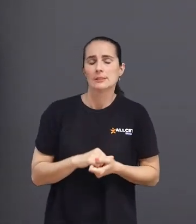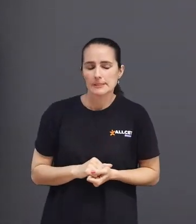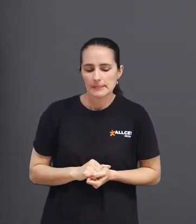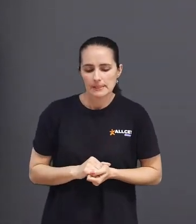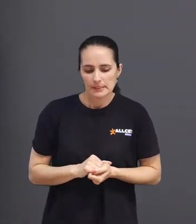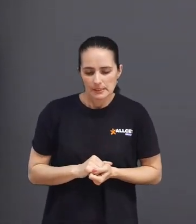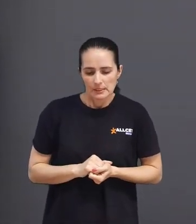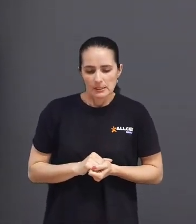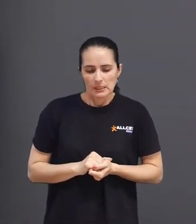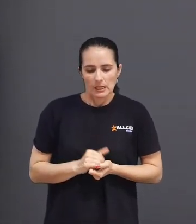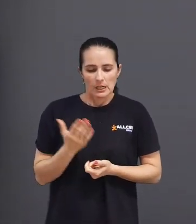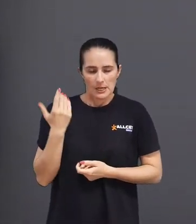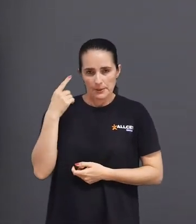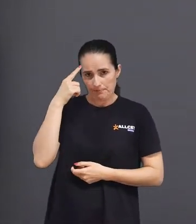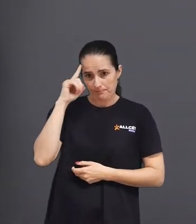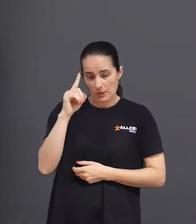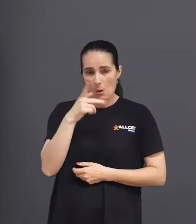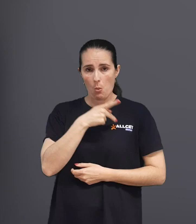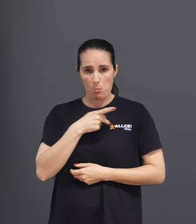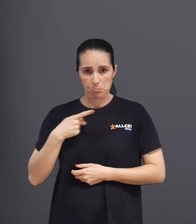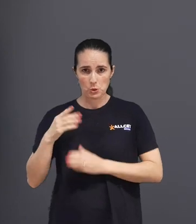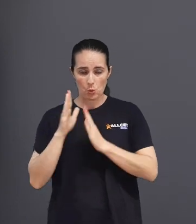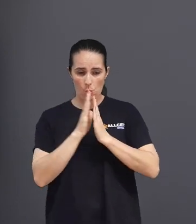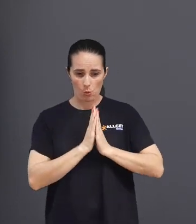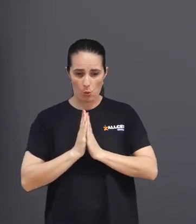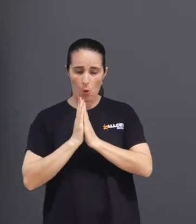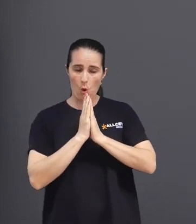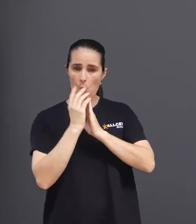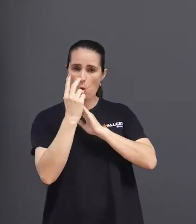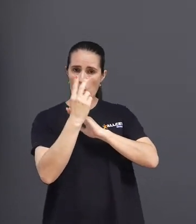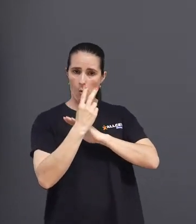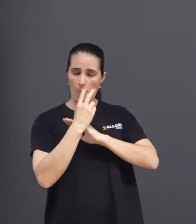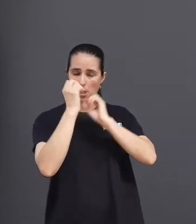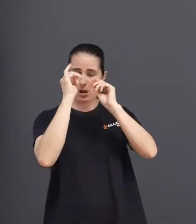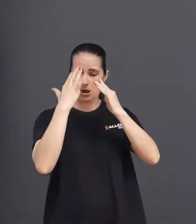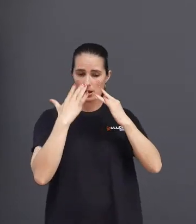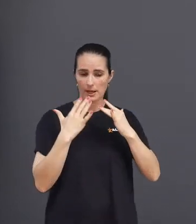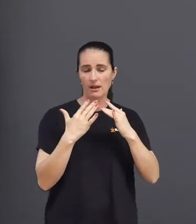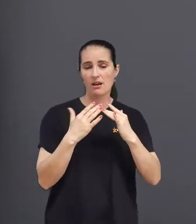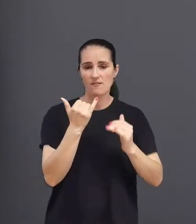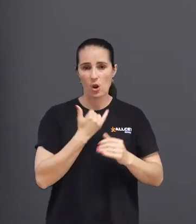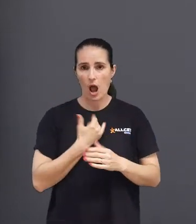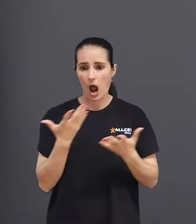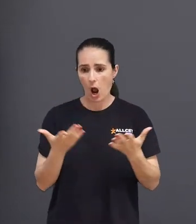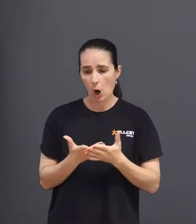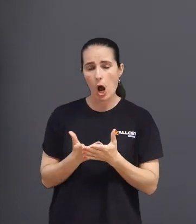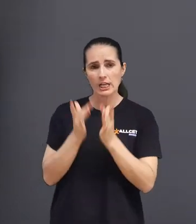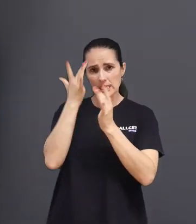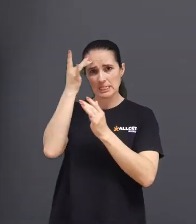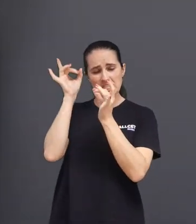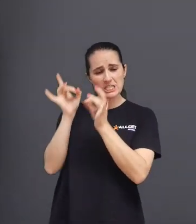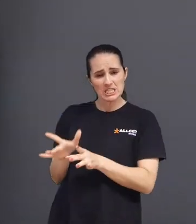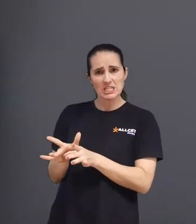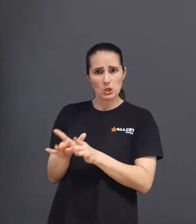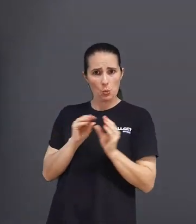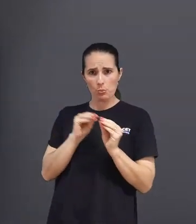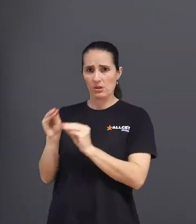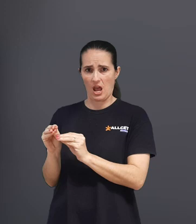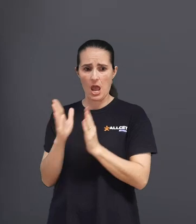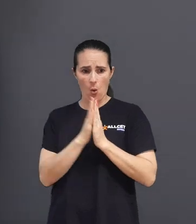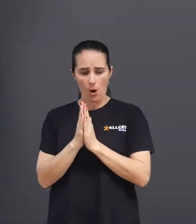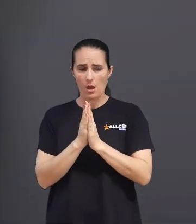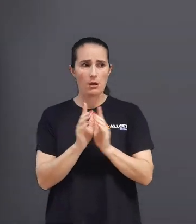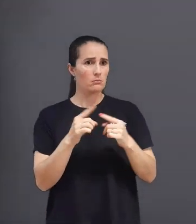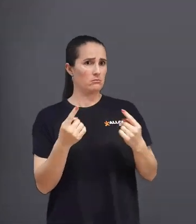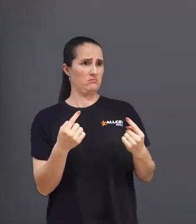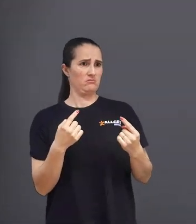E quando a bebê nasceu, aí eu procurei ajuda no postinho. Eles acharam que era depressão pós-parto, mas eu sabia que não era, porque já eram